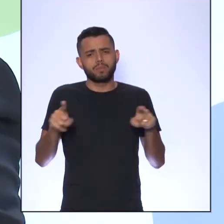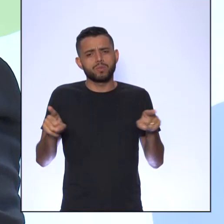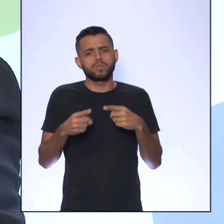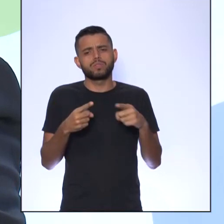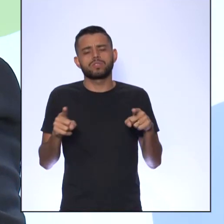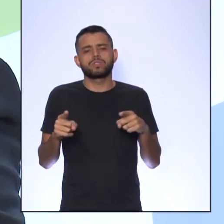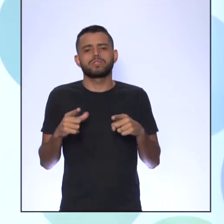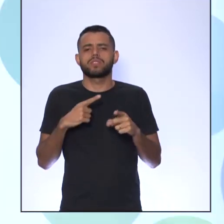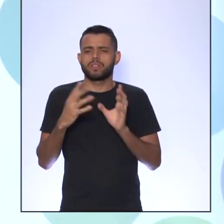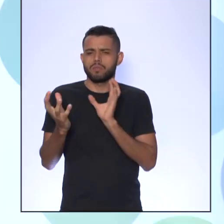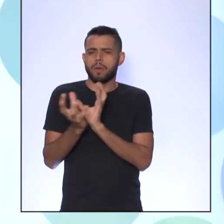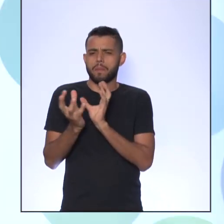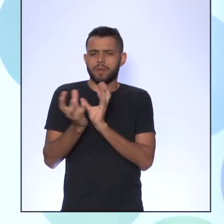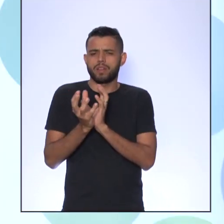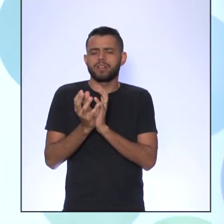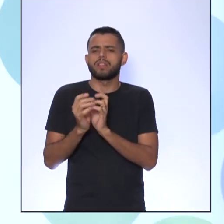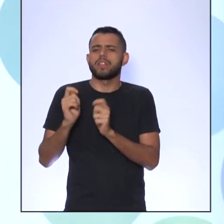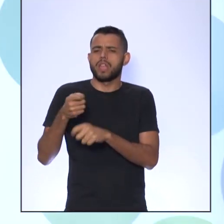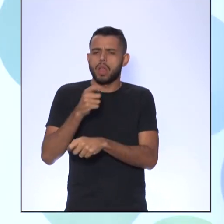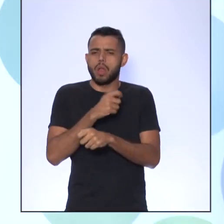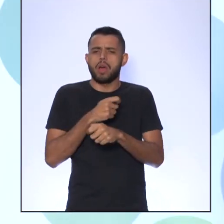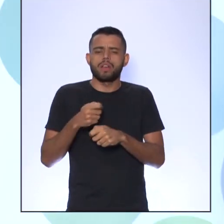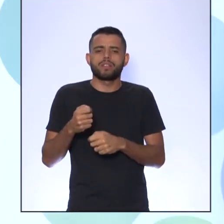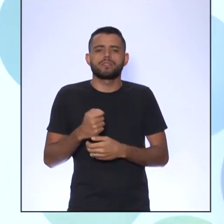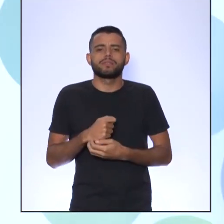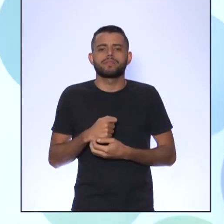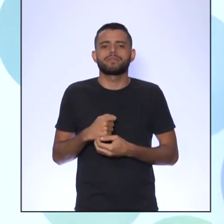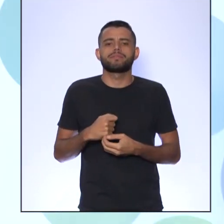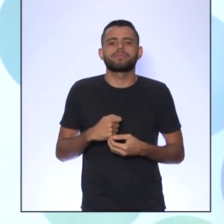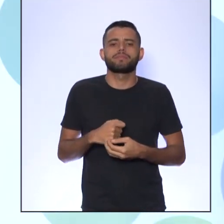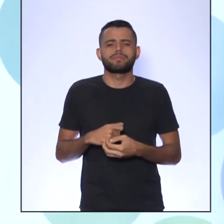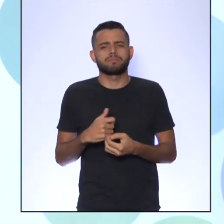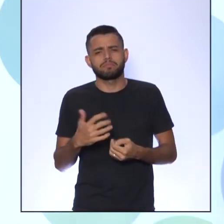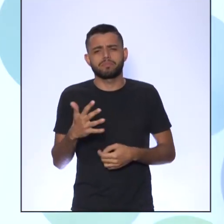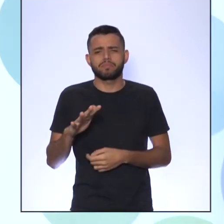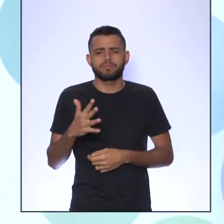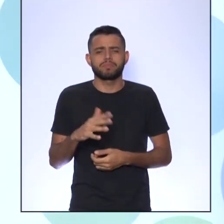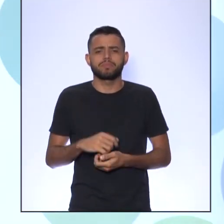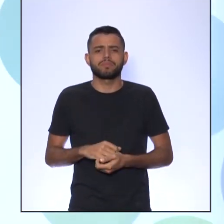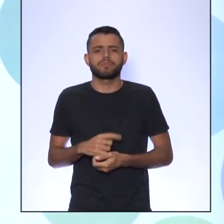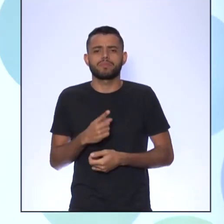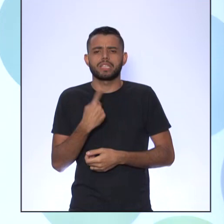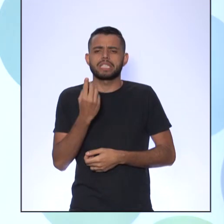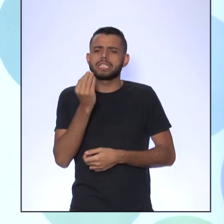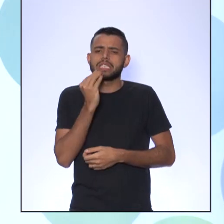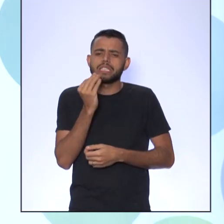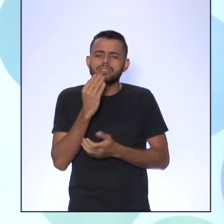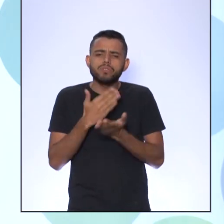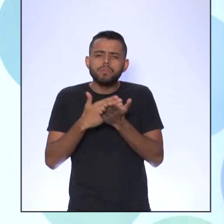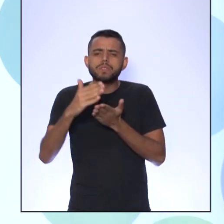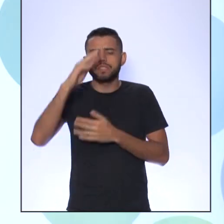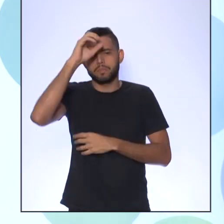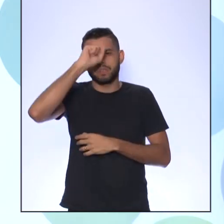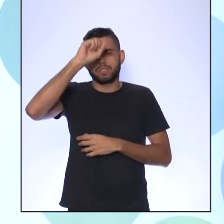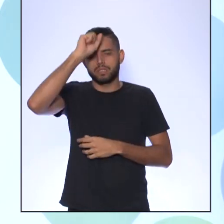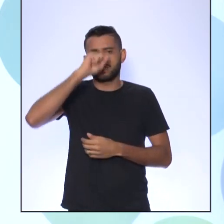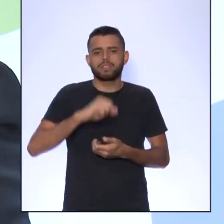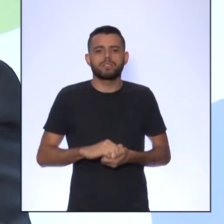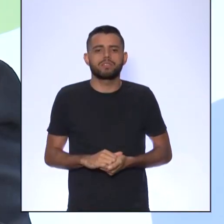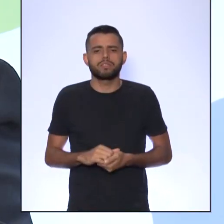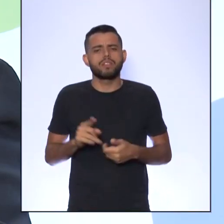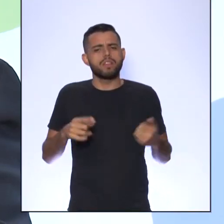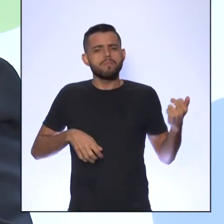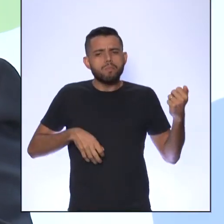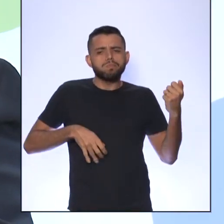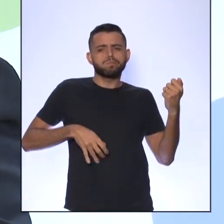banda, né? Ele toca. Né? Mais ou menos. Mais a gente está tentando começar a aprender, né? Mas Ele é baixista,